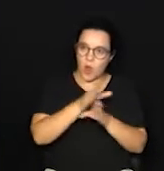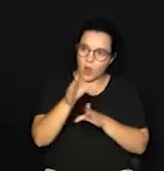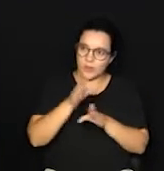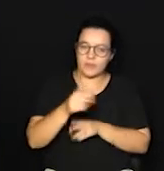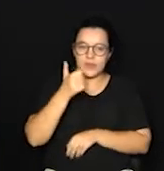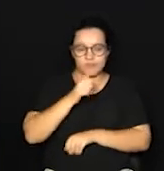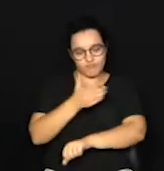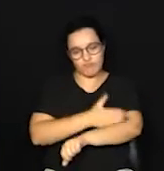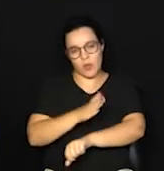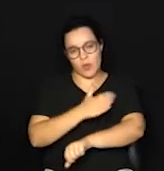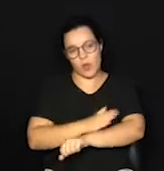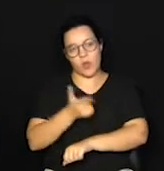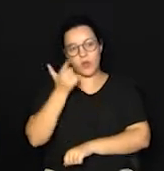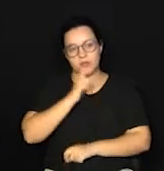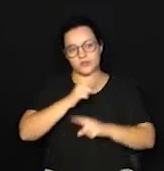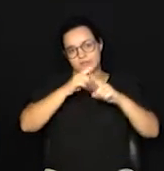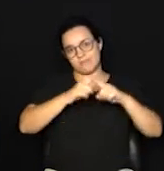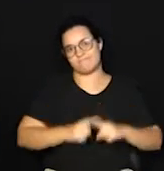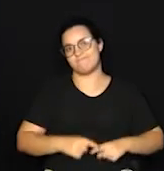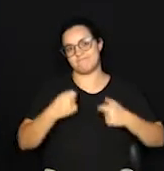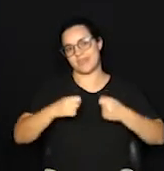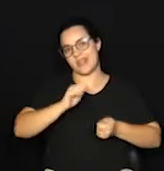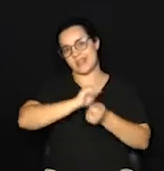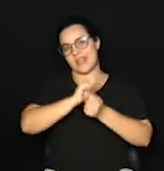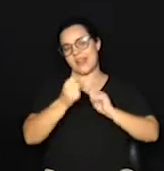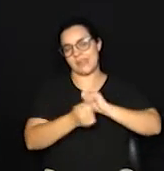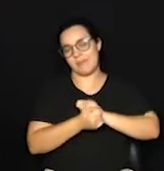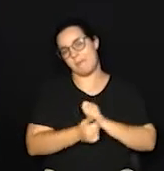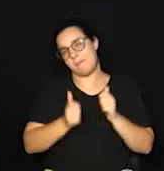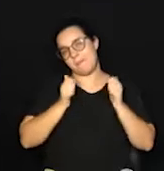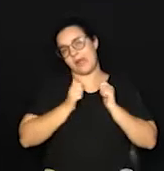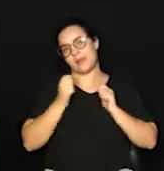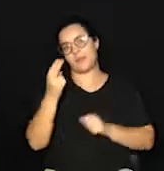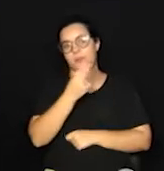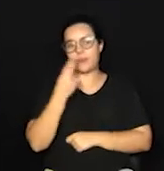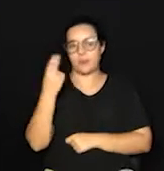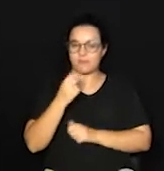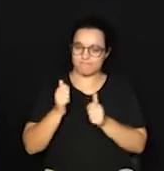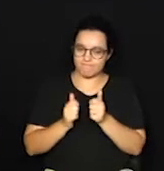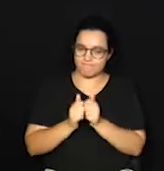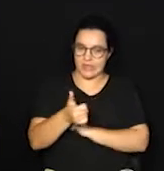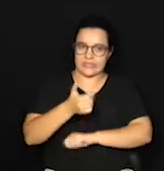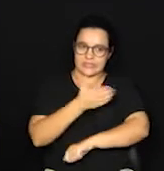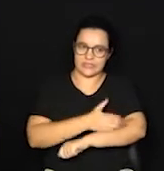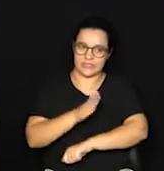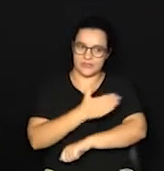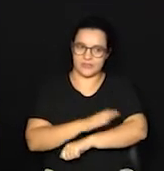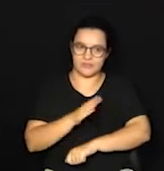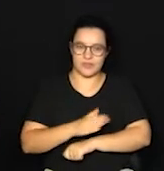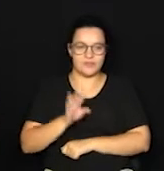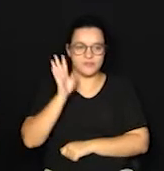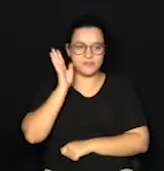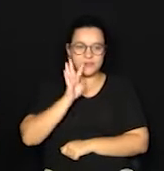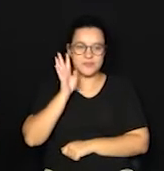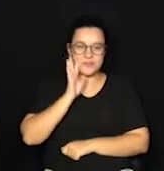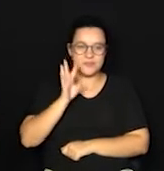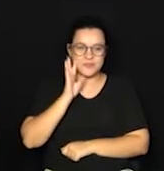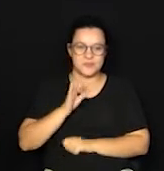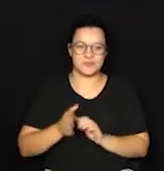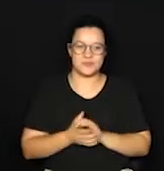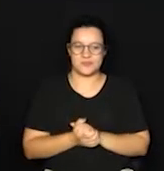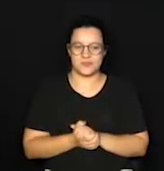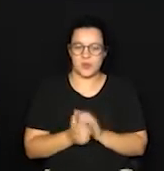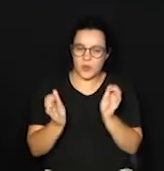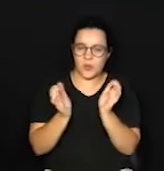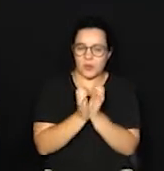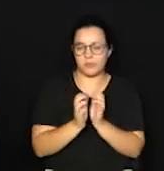meninas, muito bacana. Vai se adaptando, né? Não pode ficar parado, é esporte de alto rendimento. Então, muito bacana essas meninas da